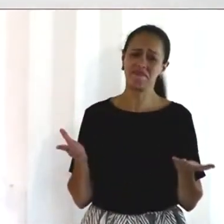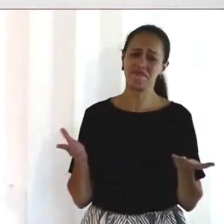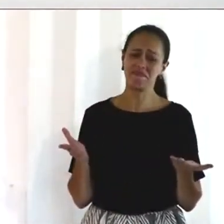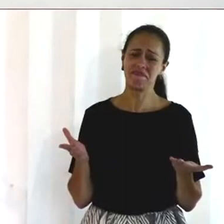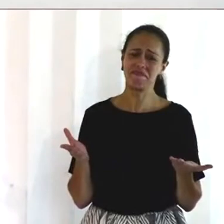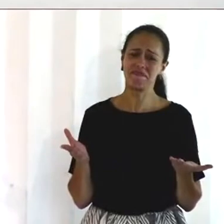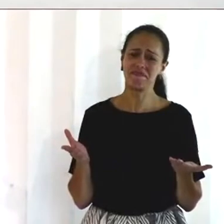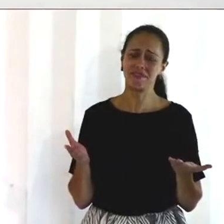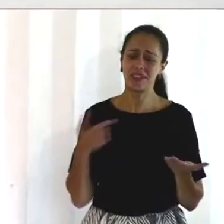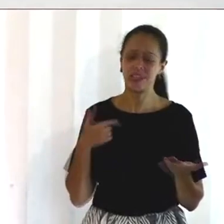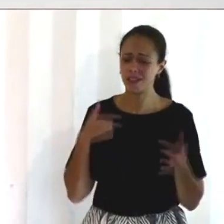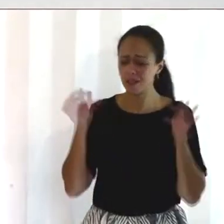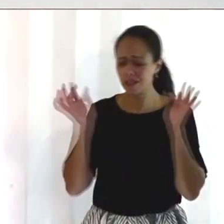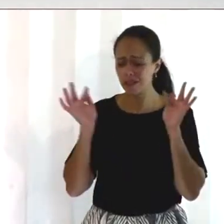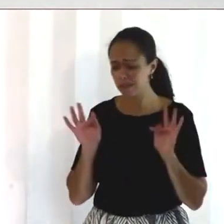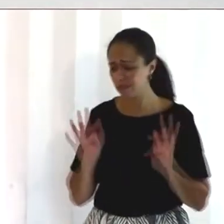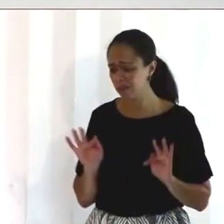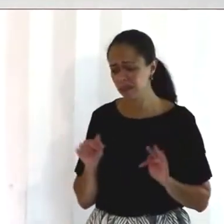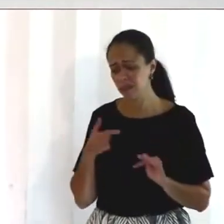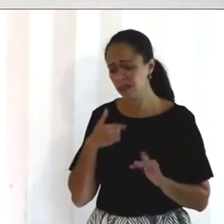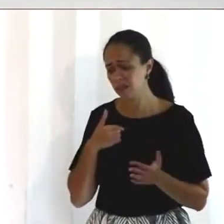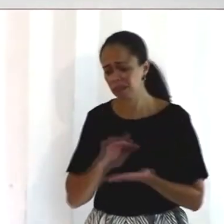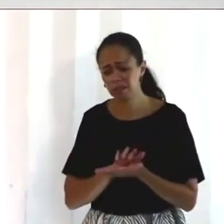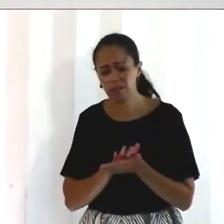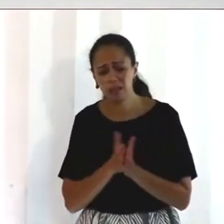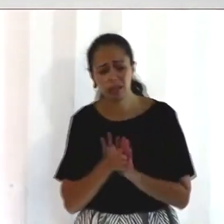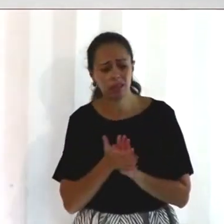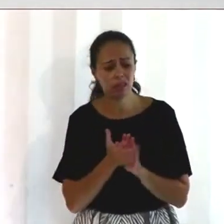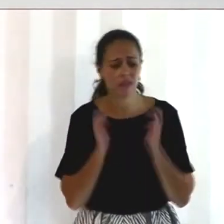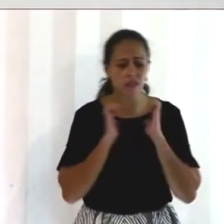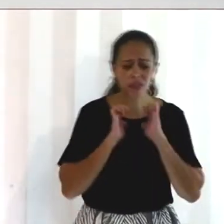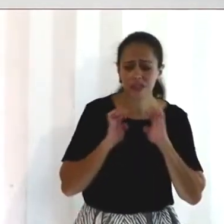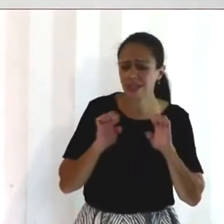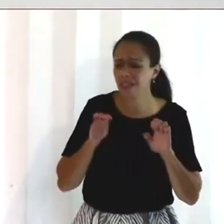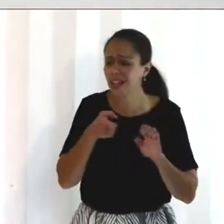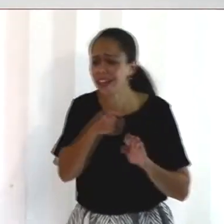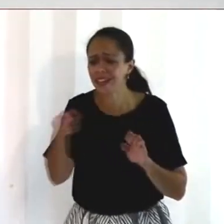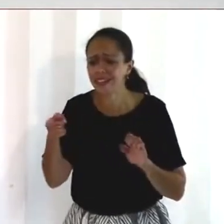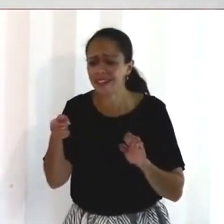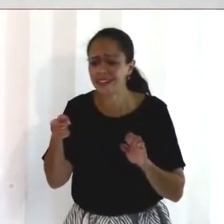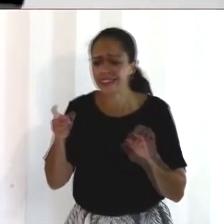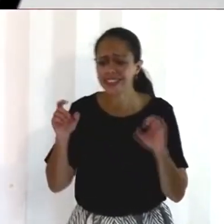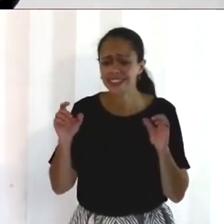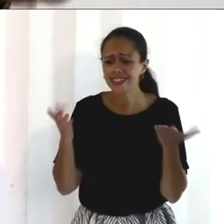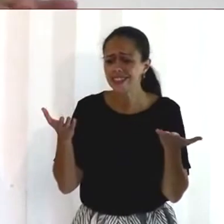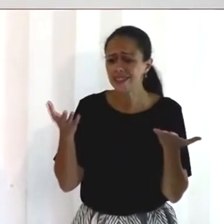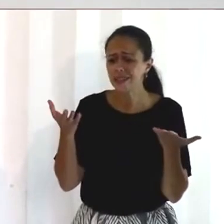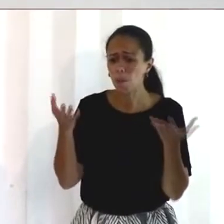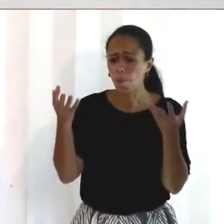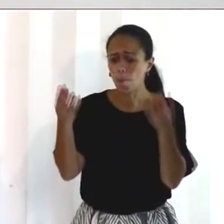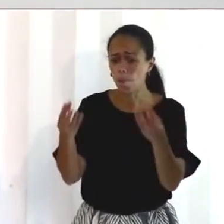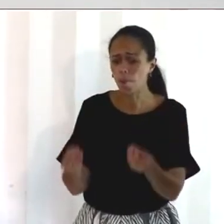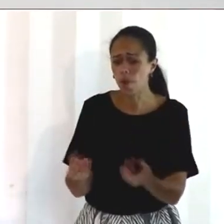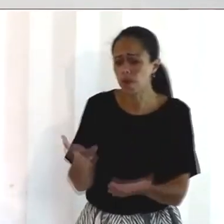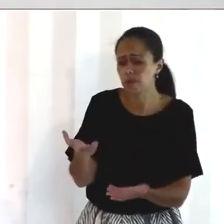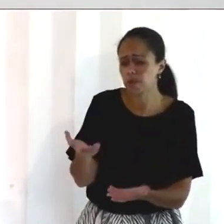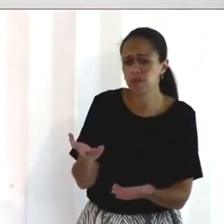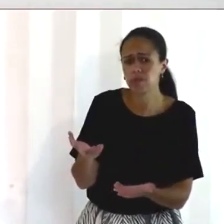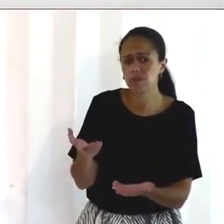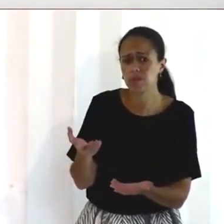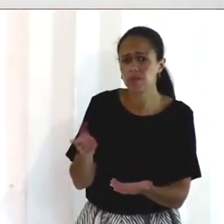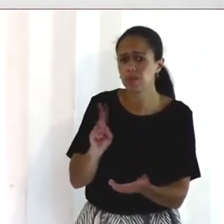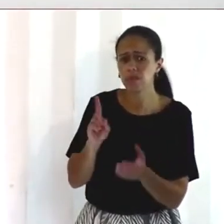de Deus, o que é uma palavra pregada? O que Deus faz até mesmo quando eu